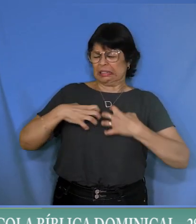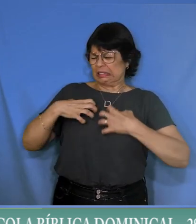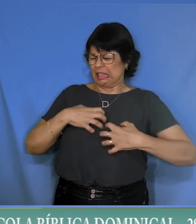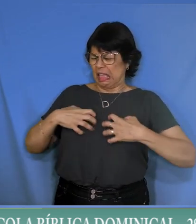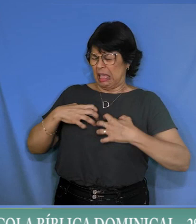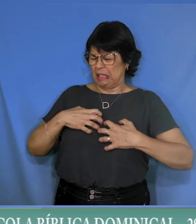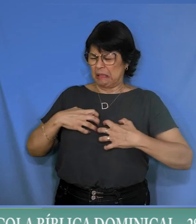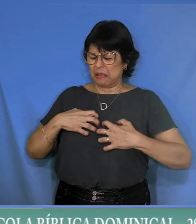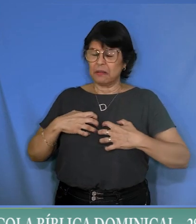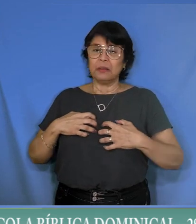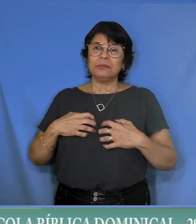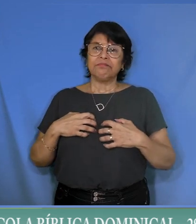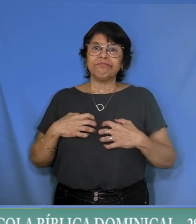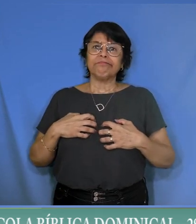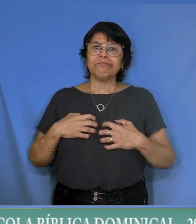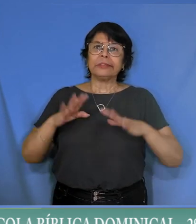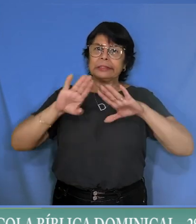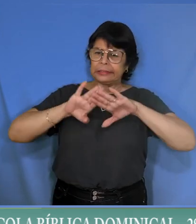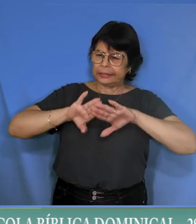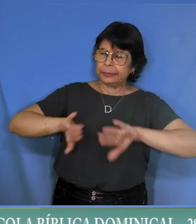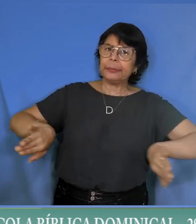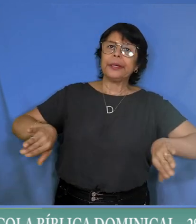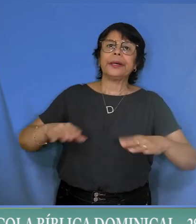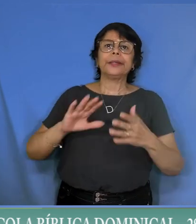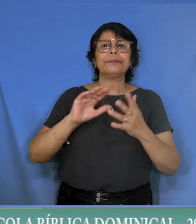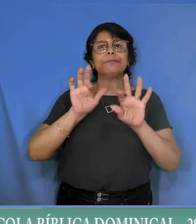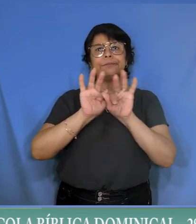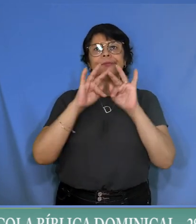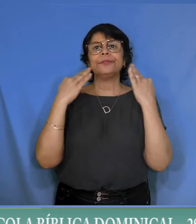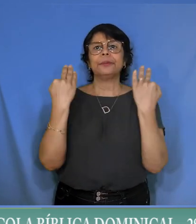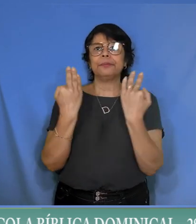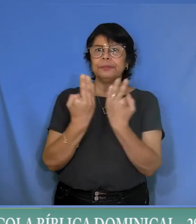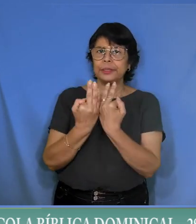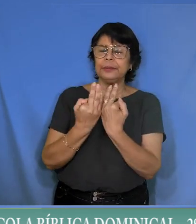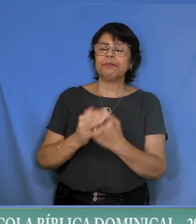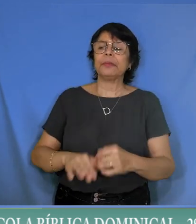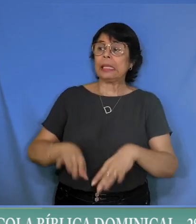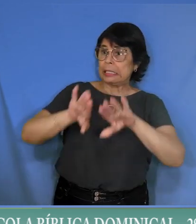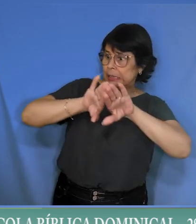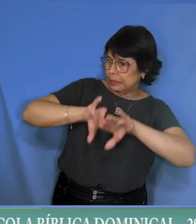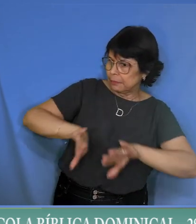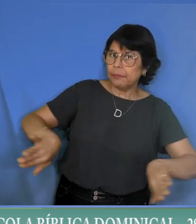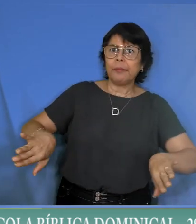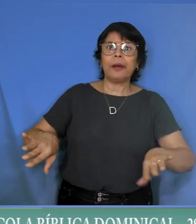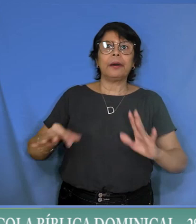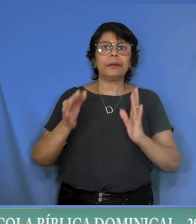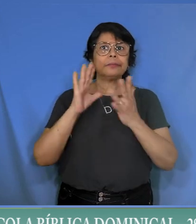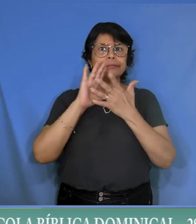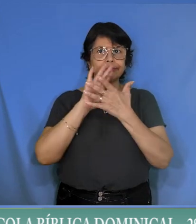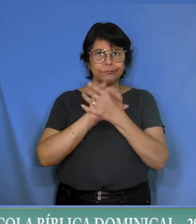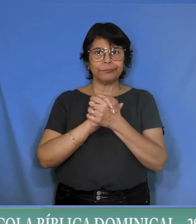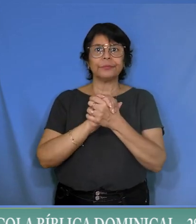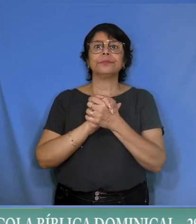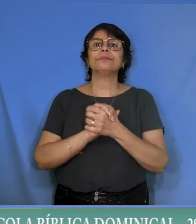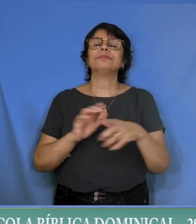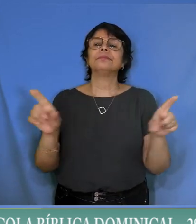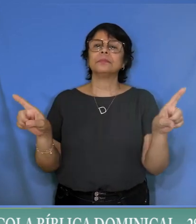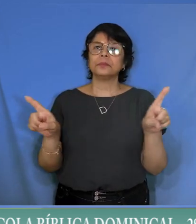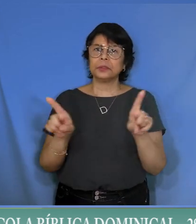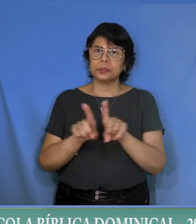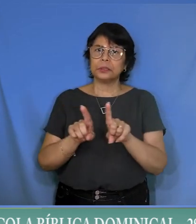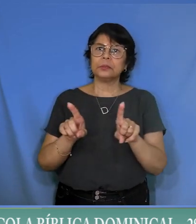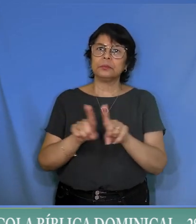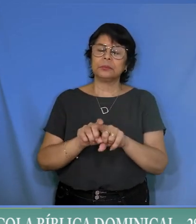com a igreja com pastor. Eu conheço um pastor cheio de amargura. Eu tinha um tipo de um ícone para mim, chamado